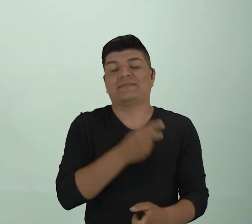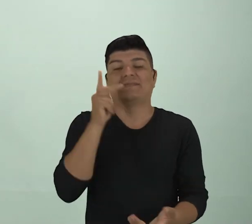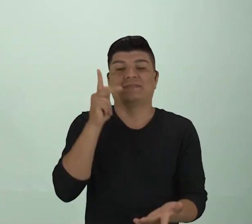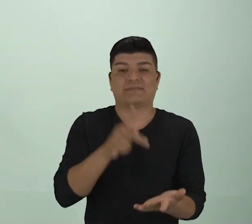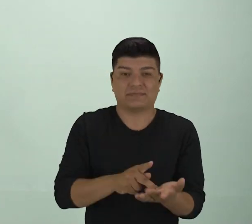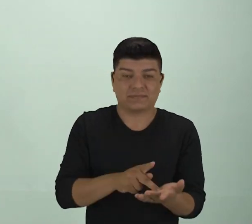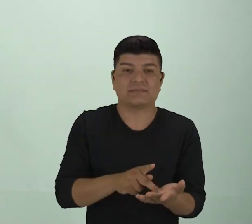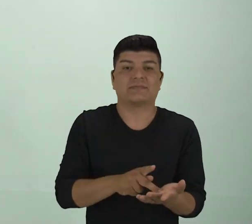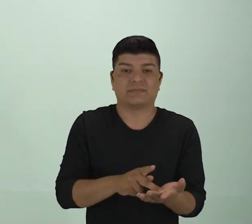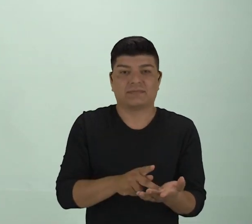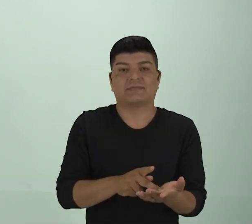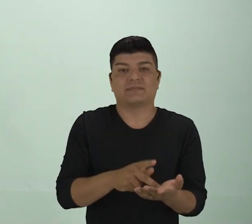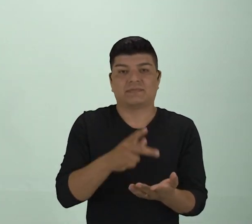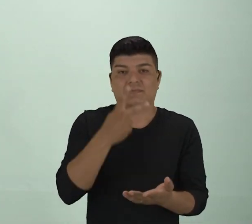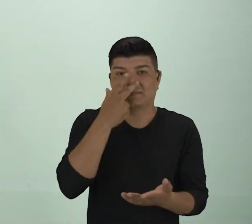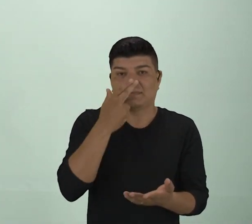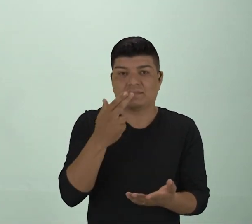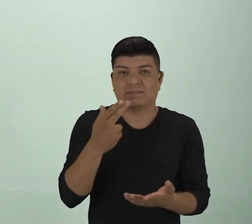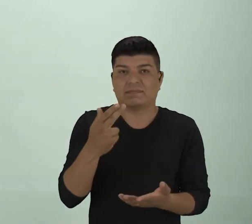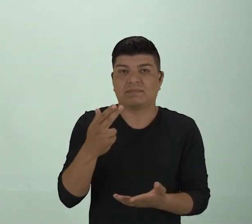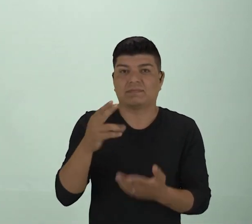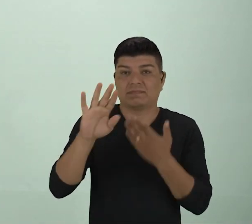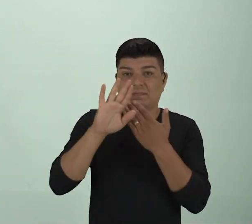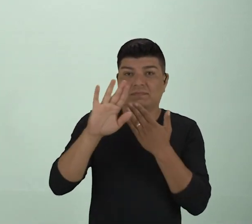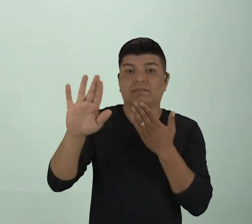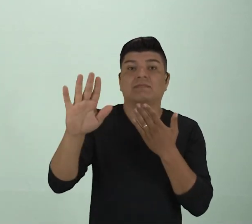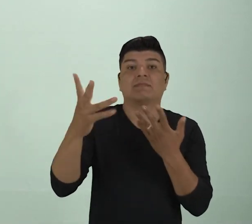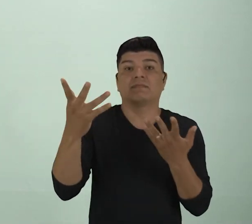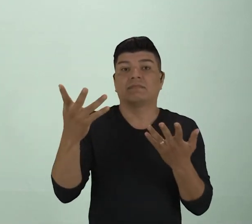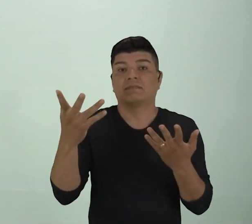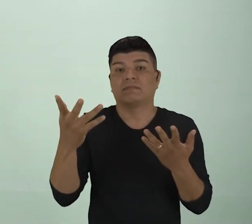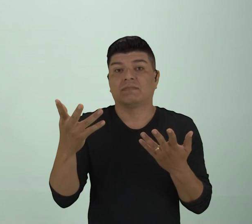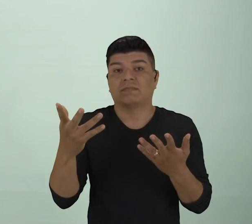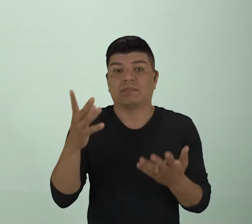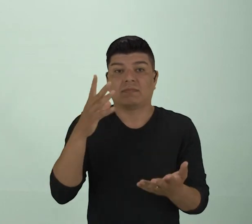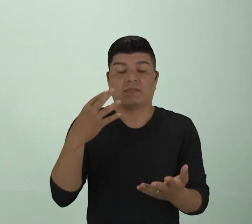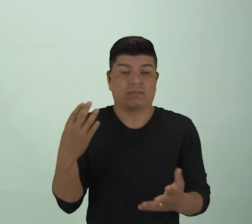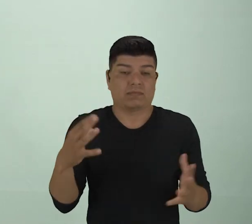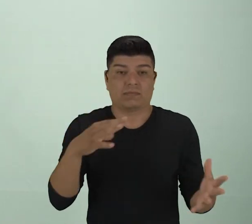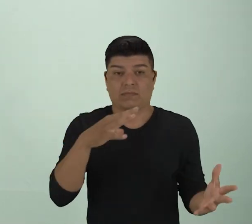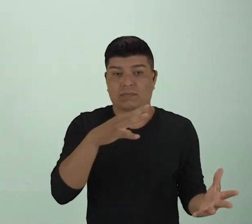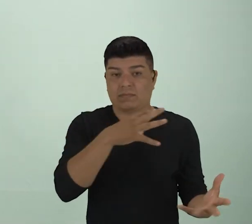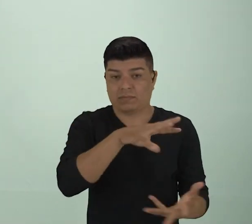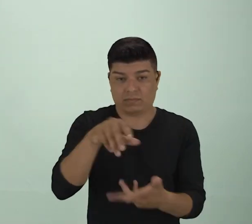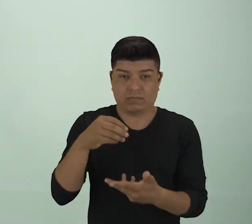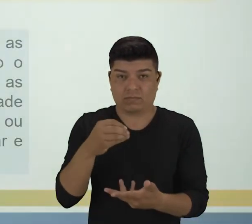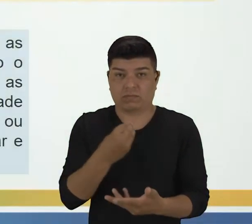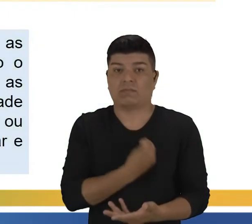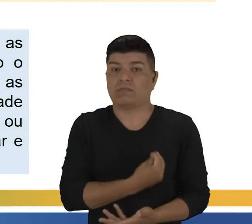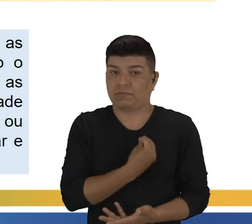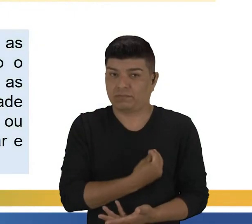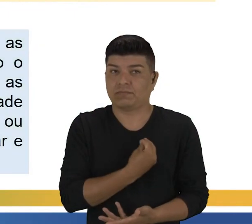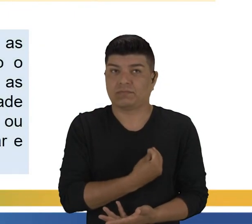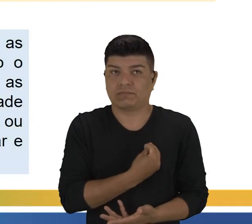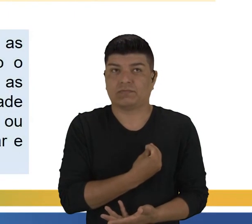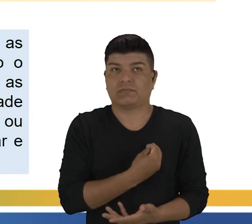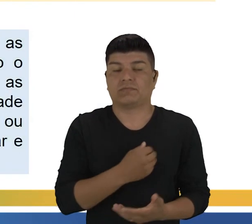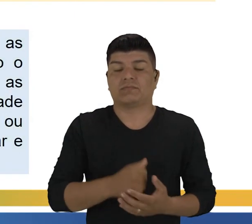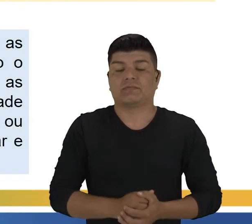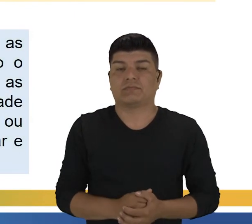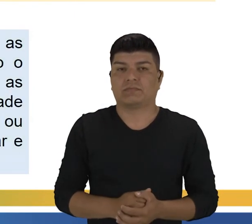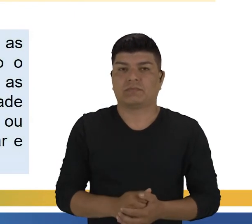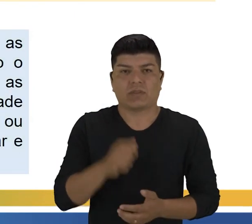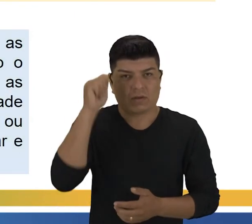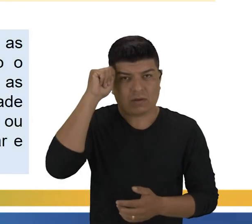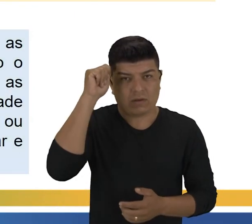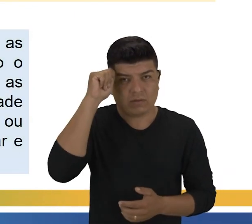Então, sai um pouquinho do campo ideológico para o campo concreto, para o campo material. Então, os autores dão